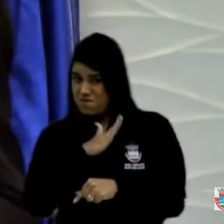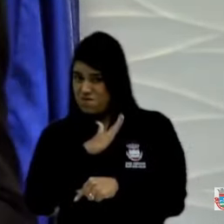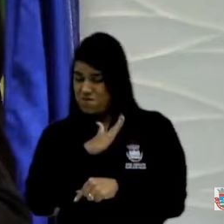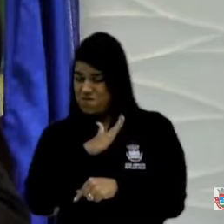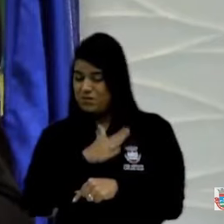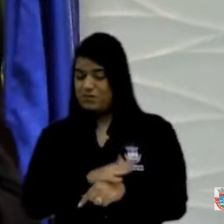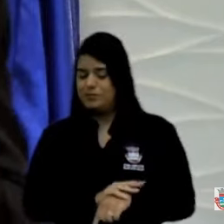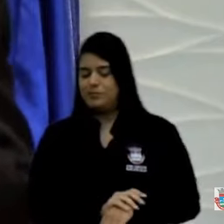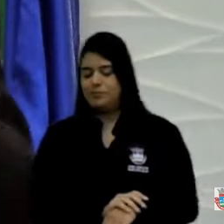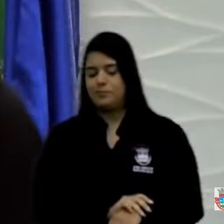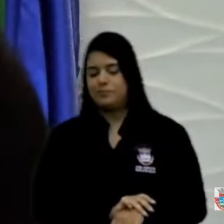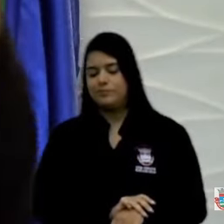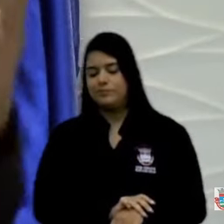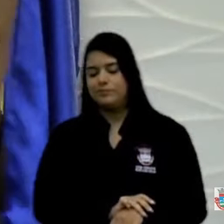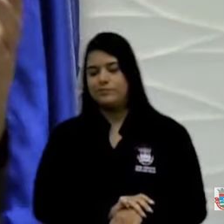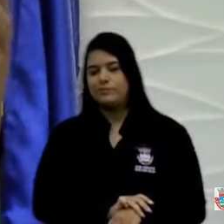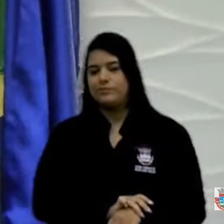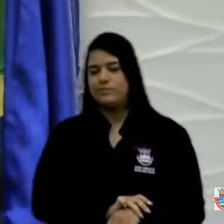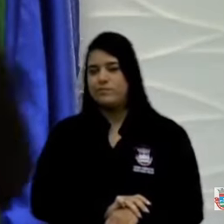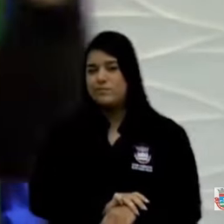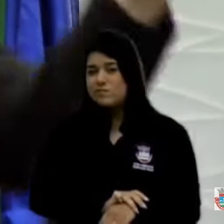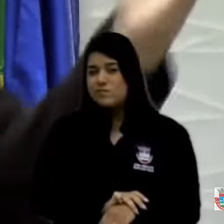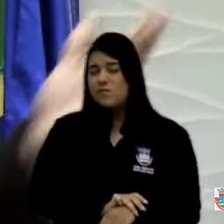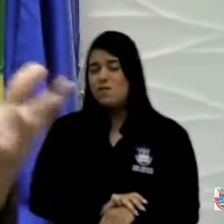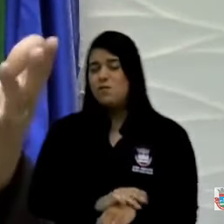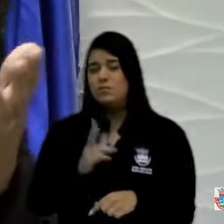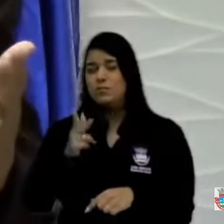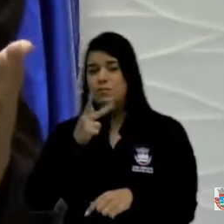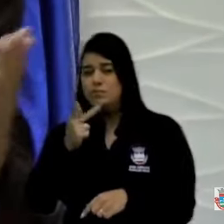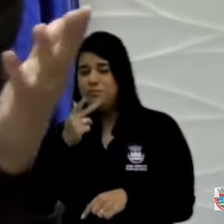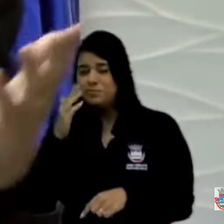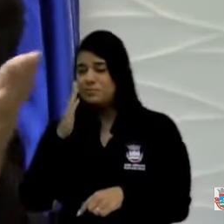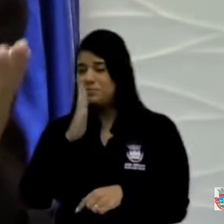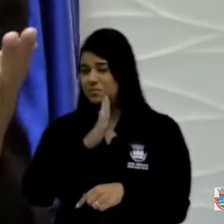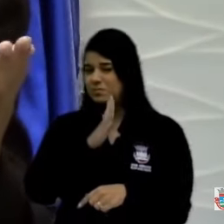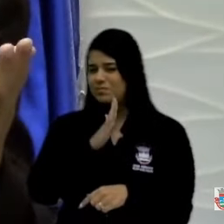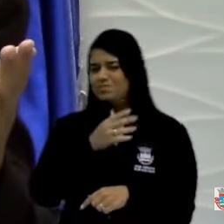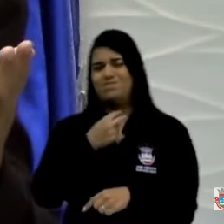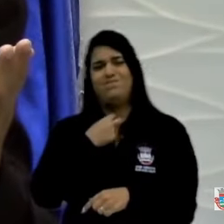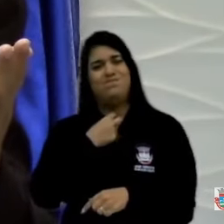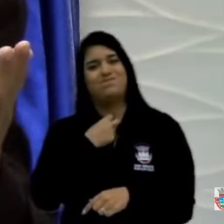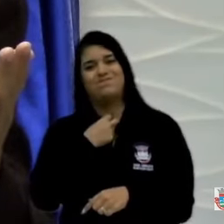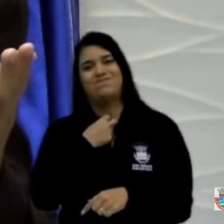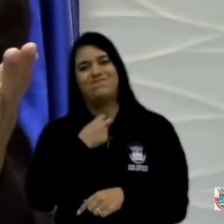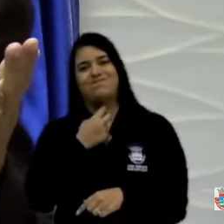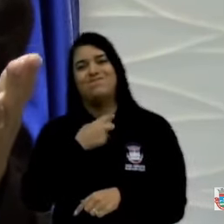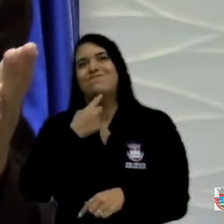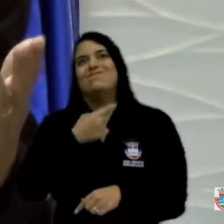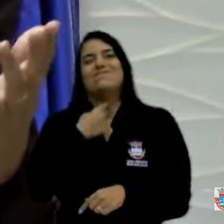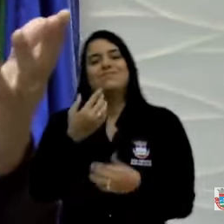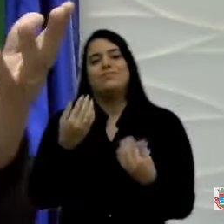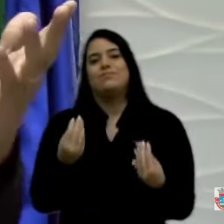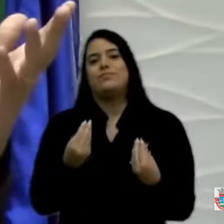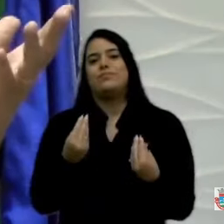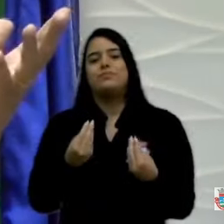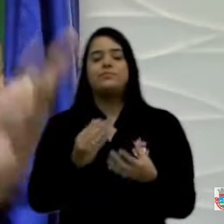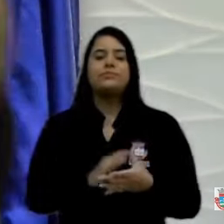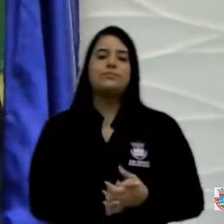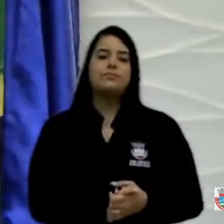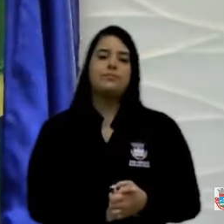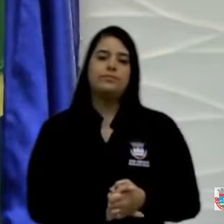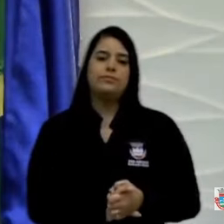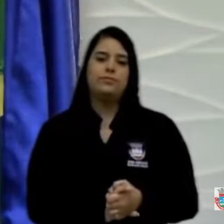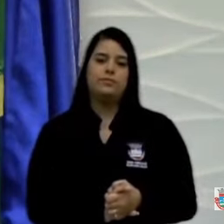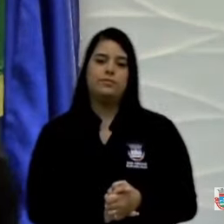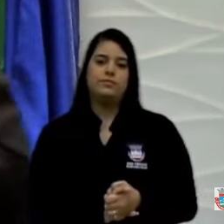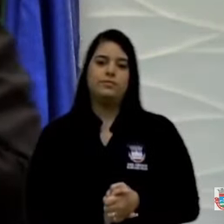e querer mostrar coisas diferentes do que está acontecendo no nosso município. Não é verdade? Eu